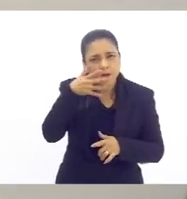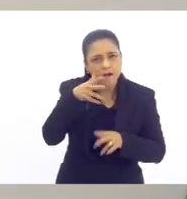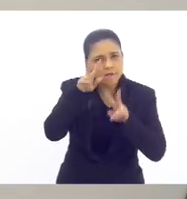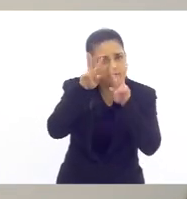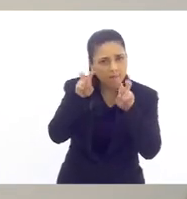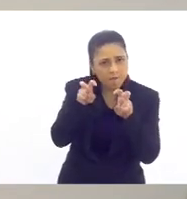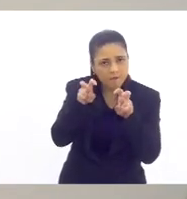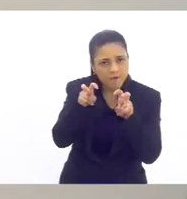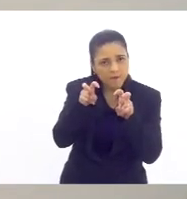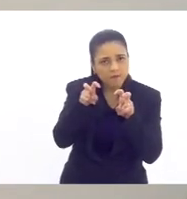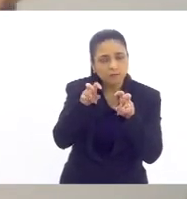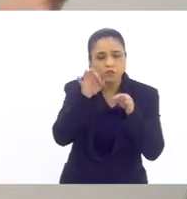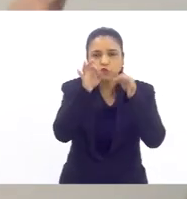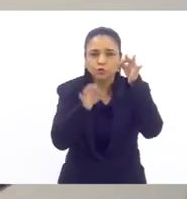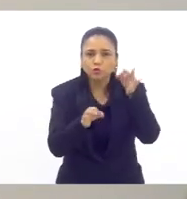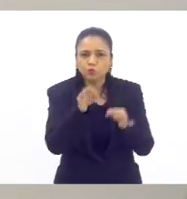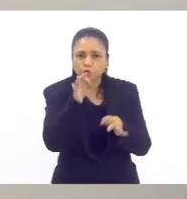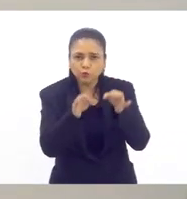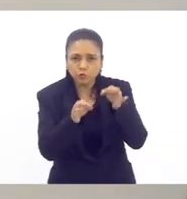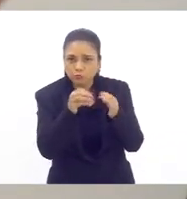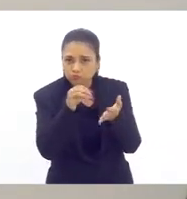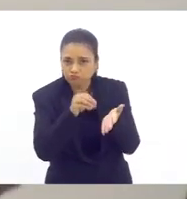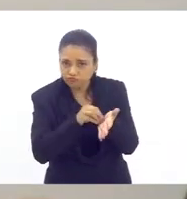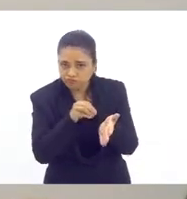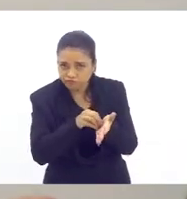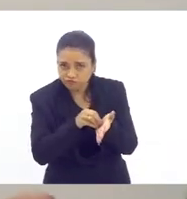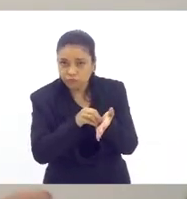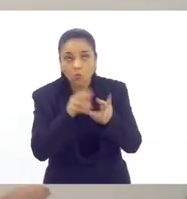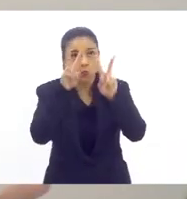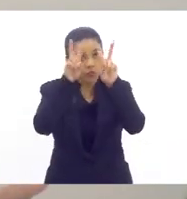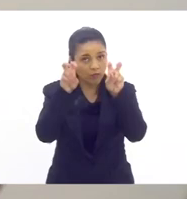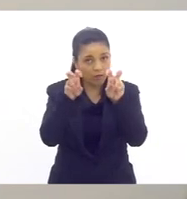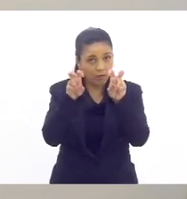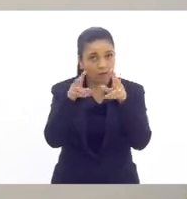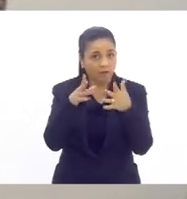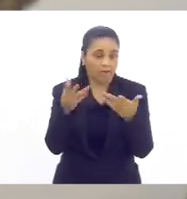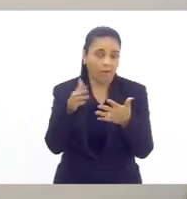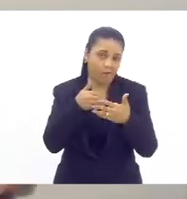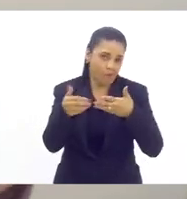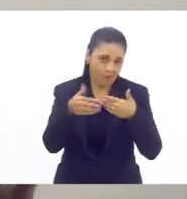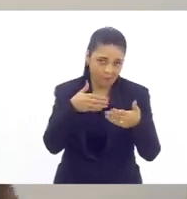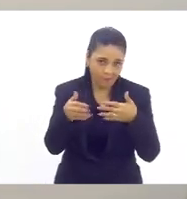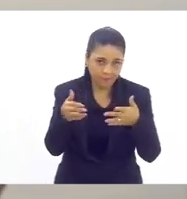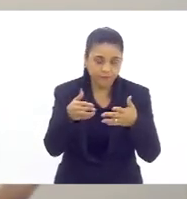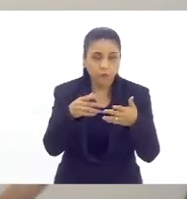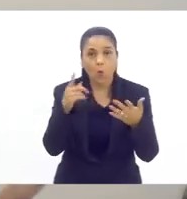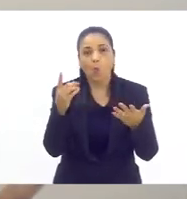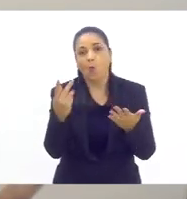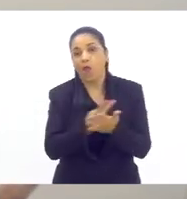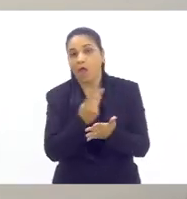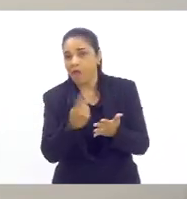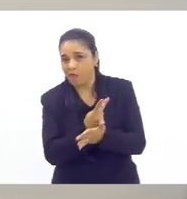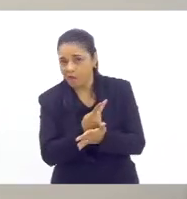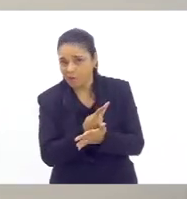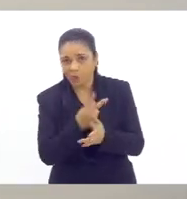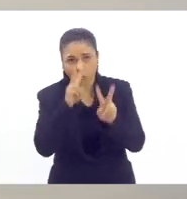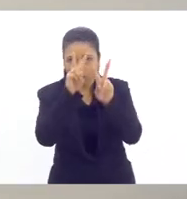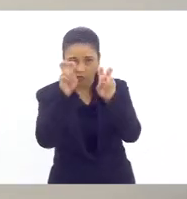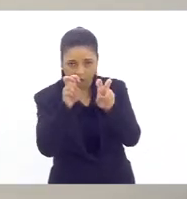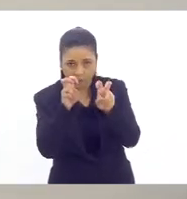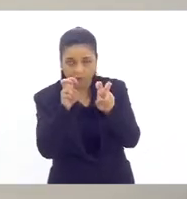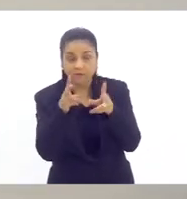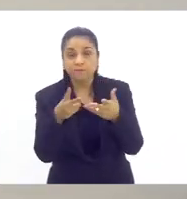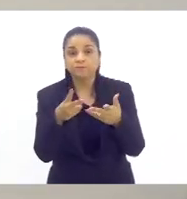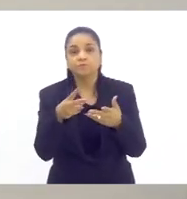uma injustiça com relação a um determinado tema ao o erro com relação a um determinado tema a gente procura